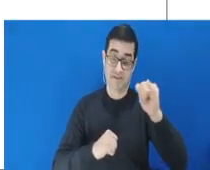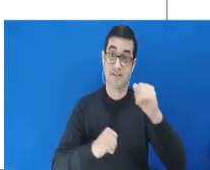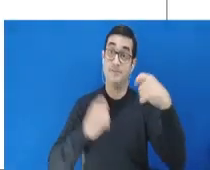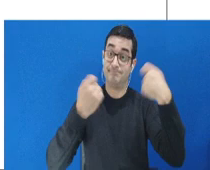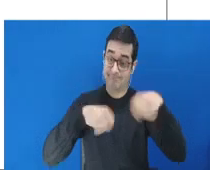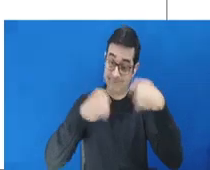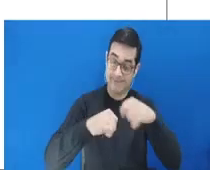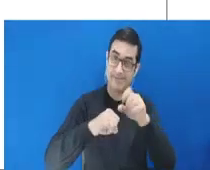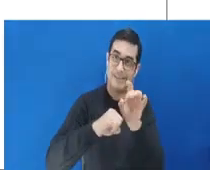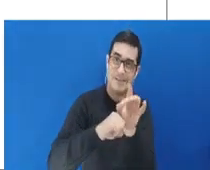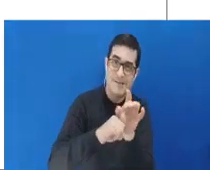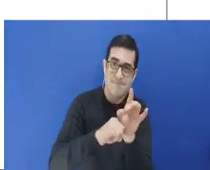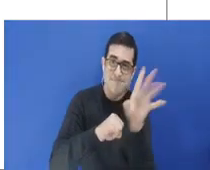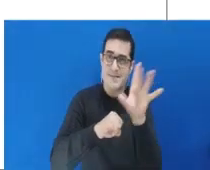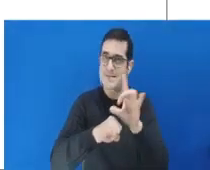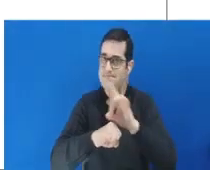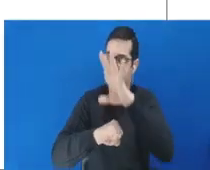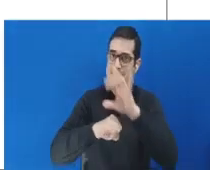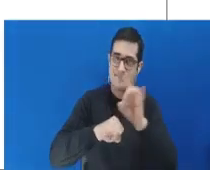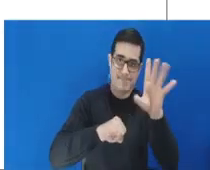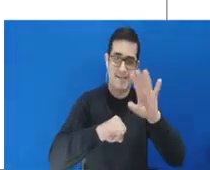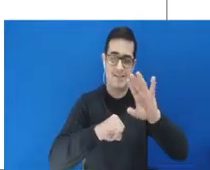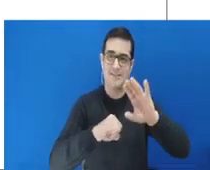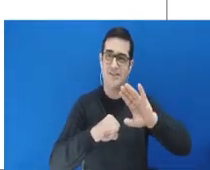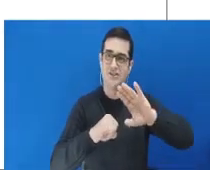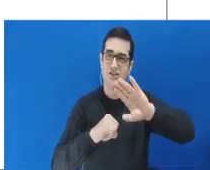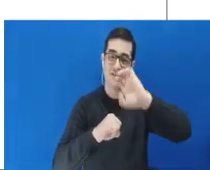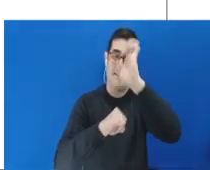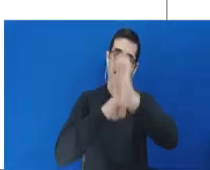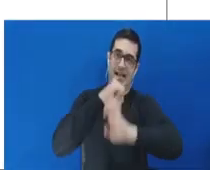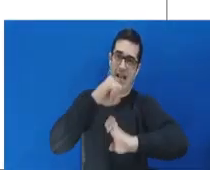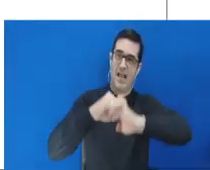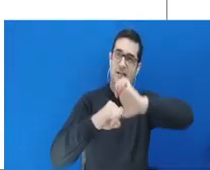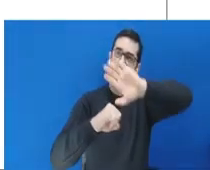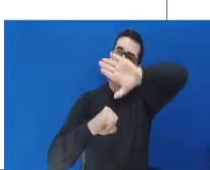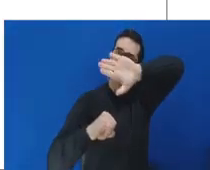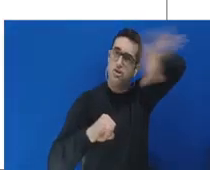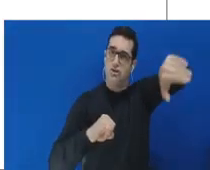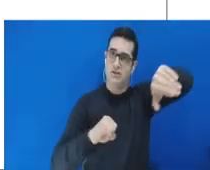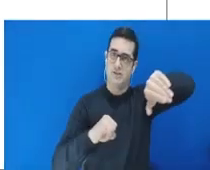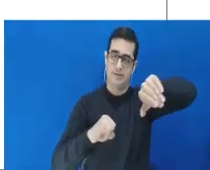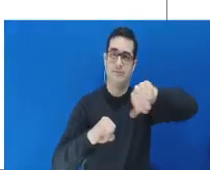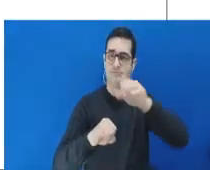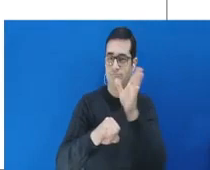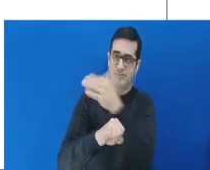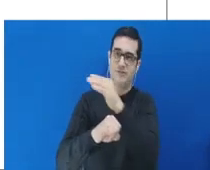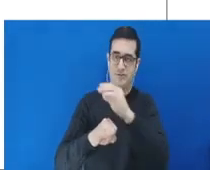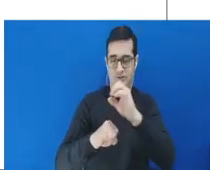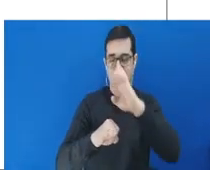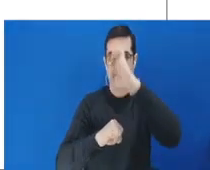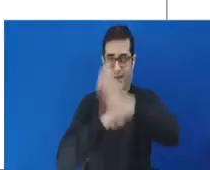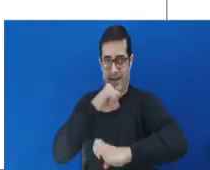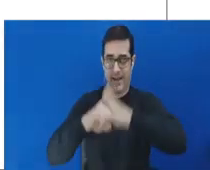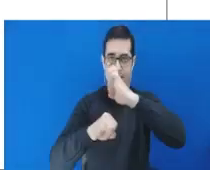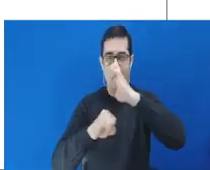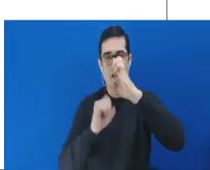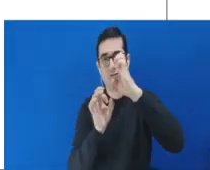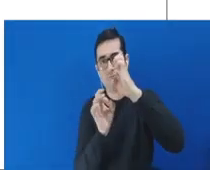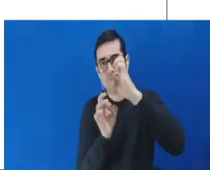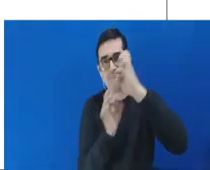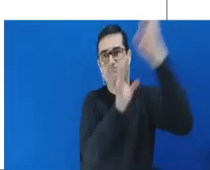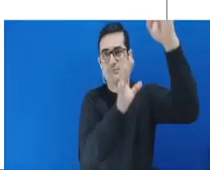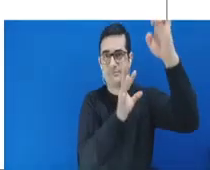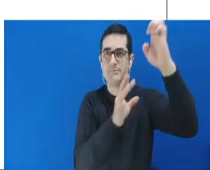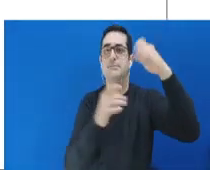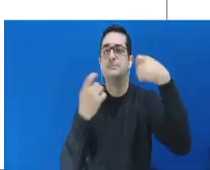para descolar, né? Vamos usar entre aspas, para descolar esse elétron do núcleo, ou seja, eu preciso expulsar, então